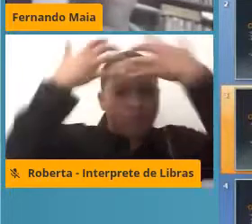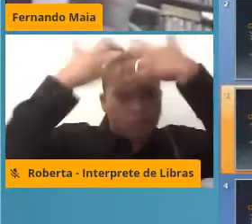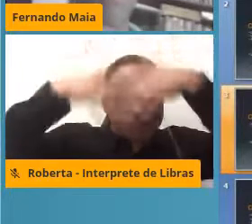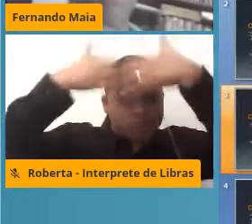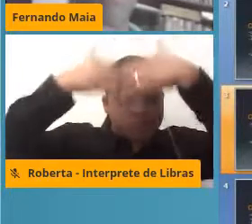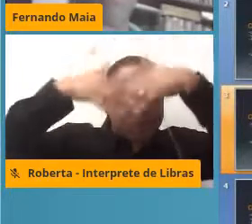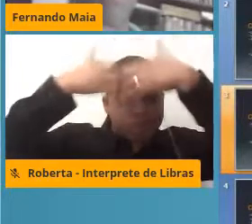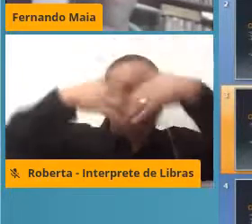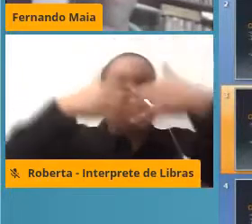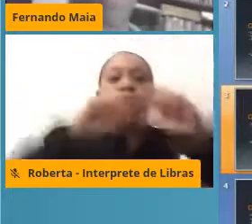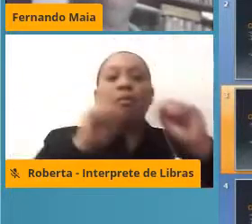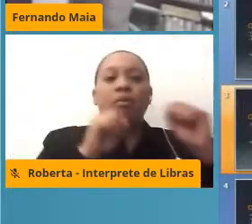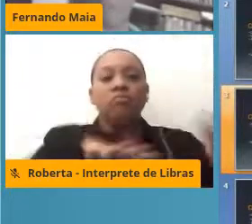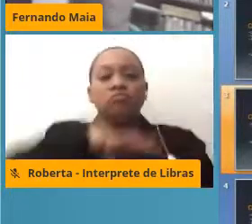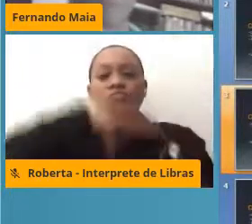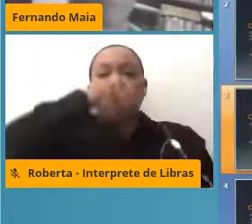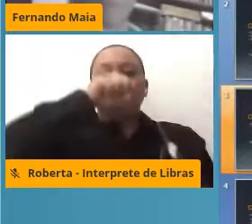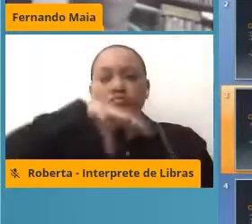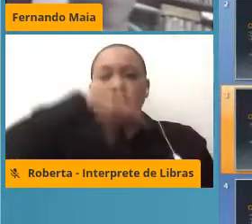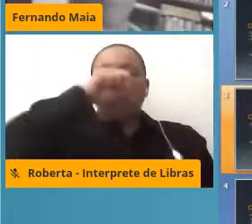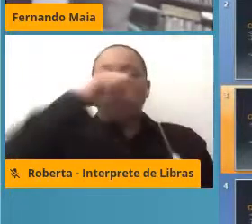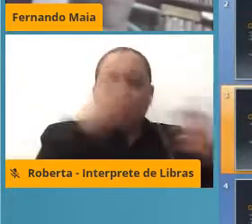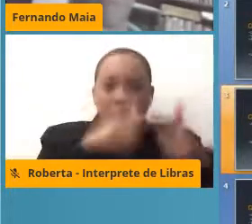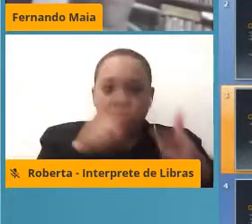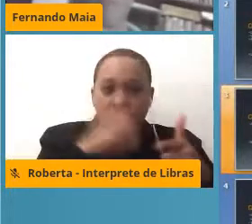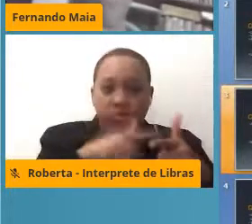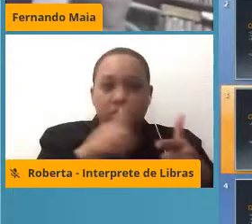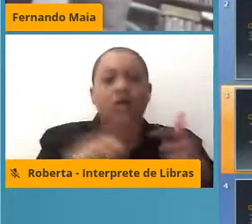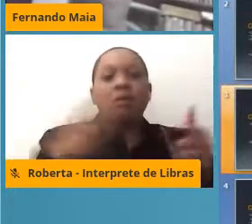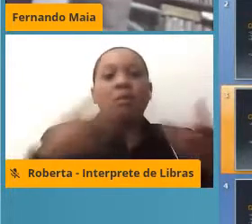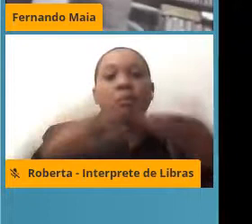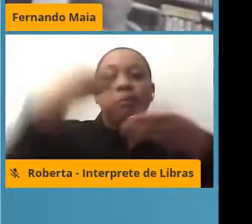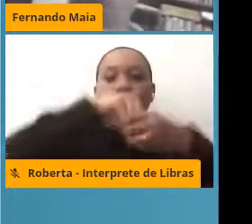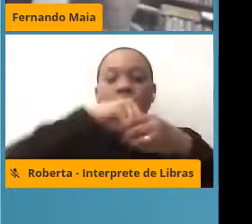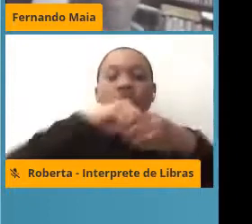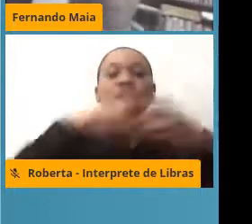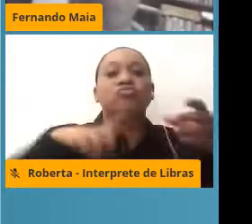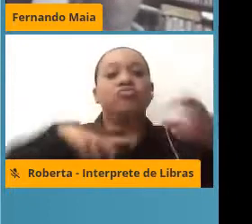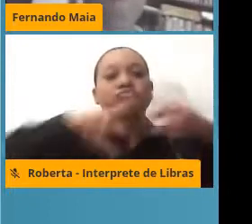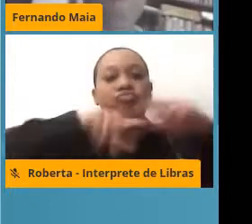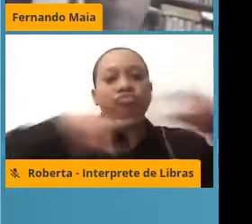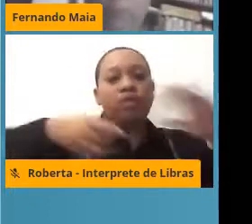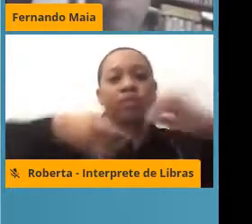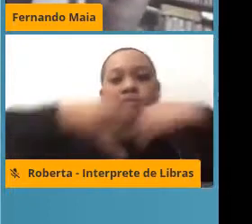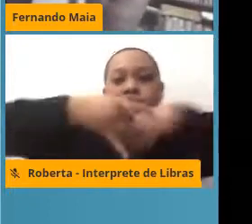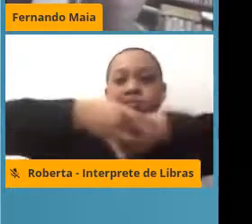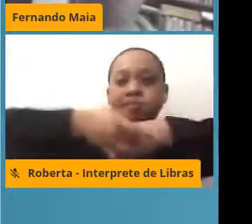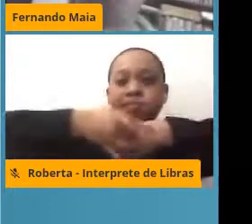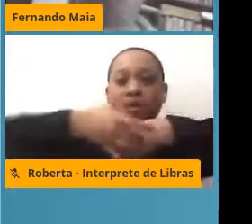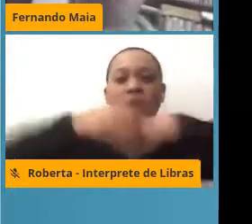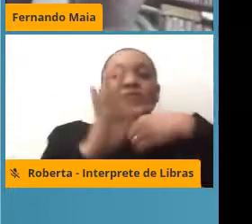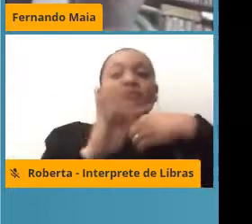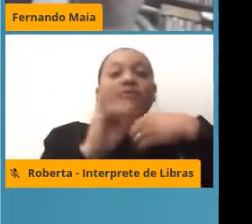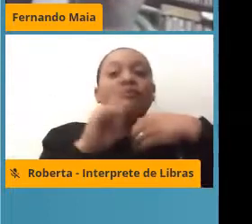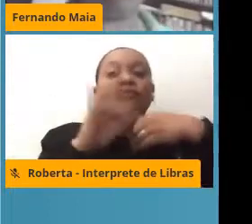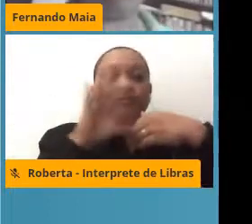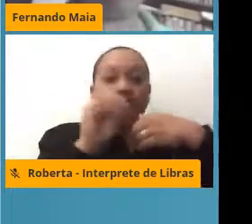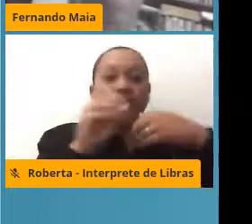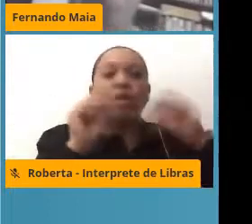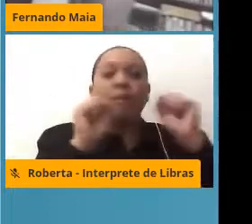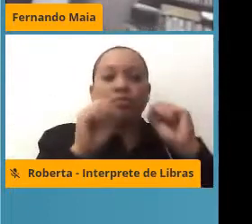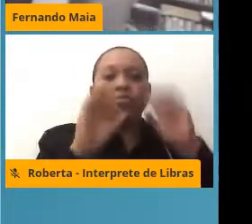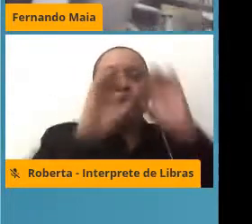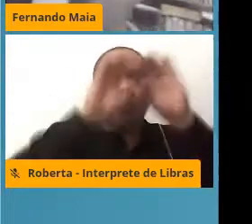trato respiratório, pode atingir o trato digestivo, os rins e o fígado. Certo? Isso é